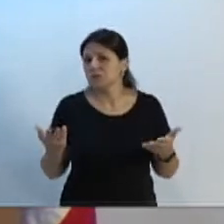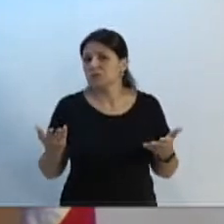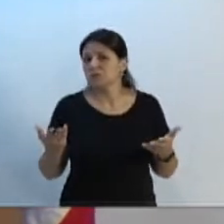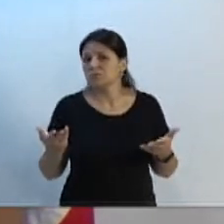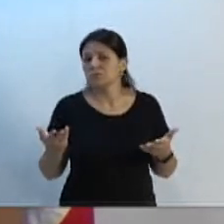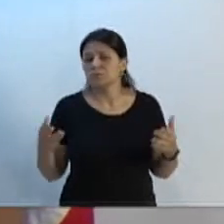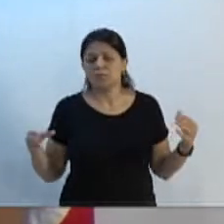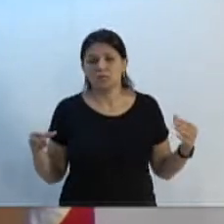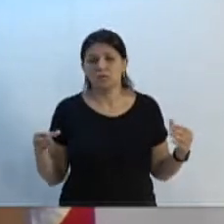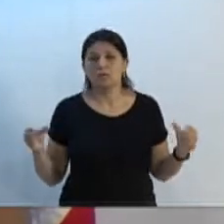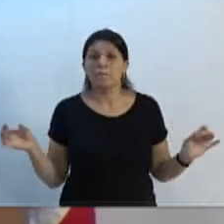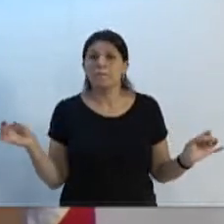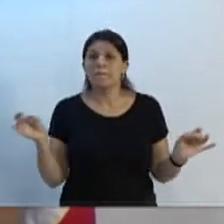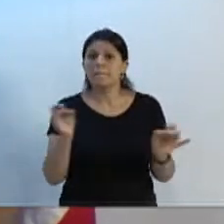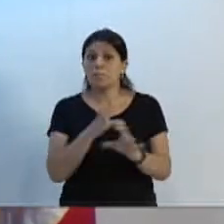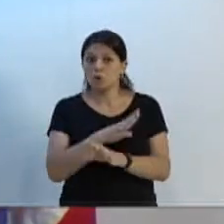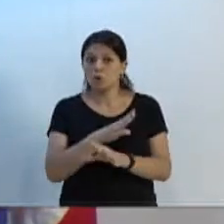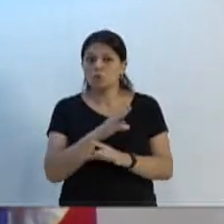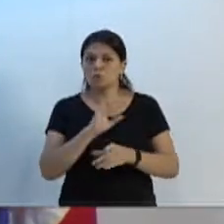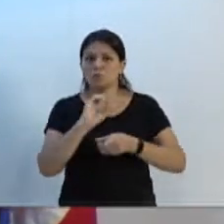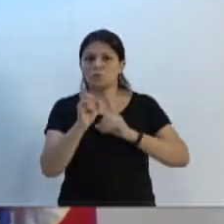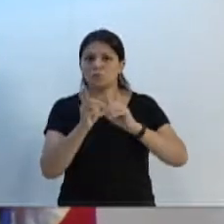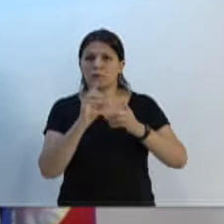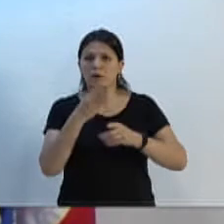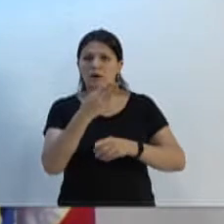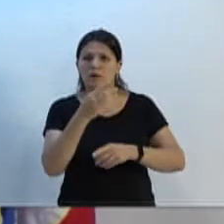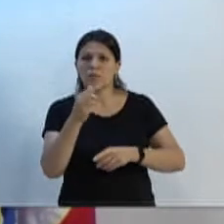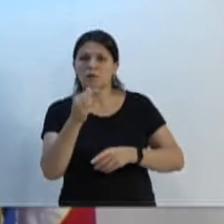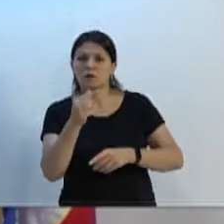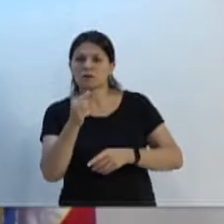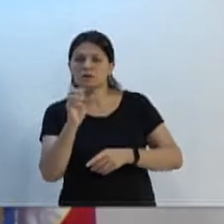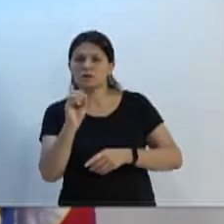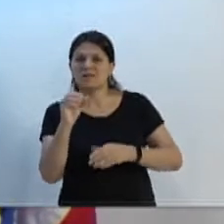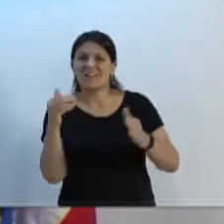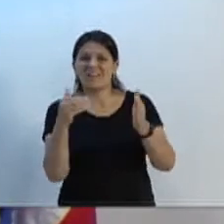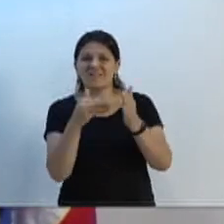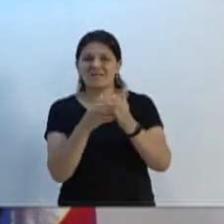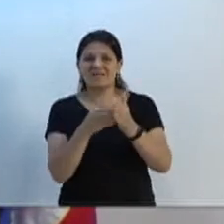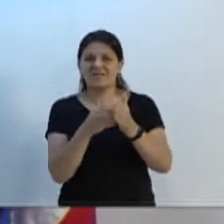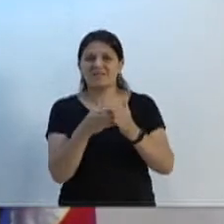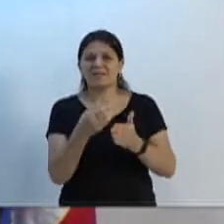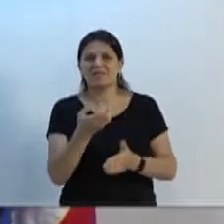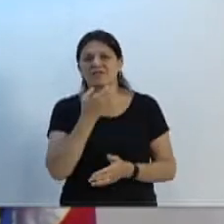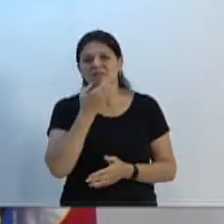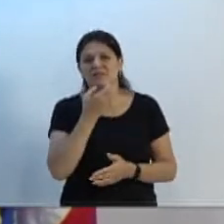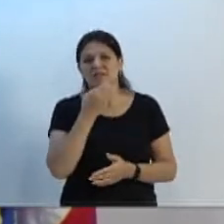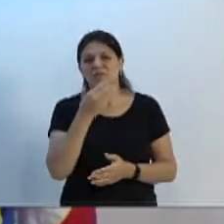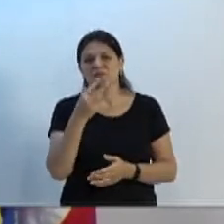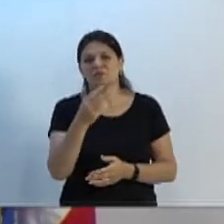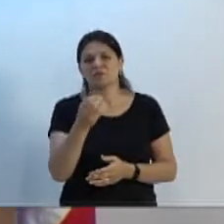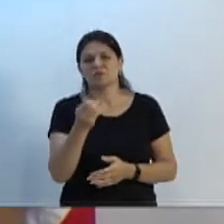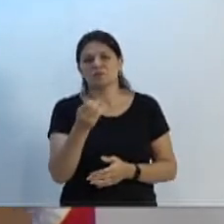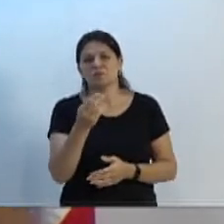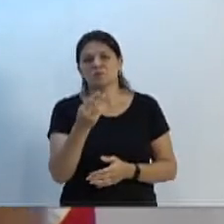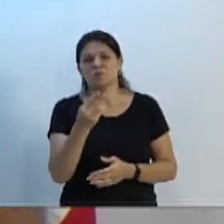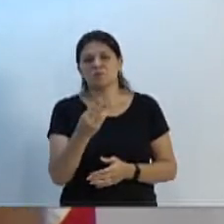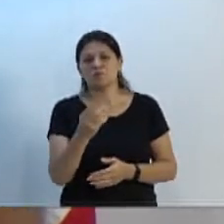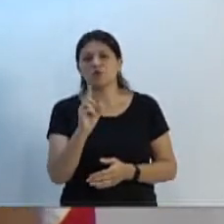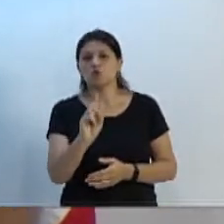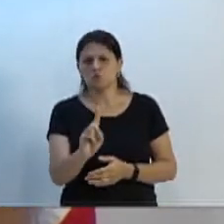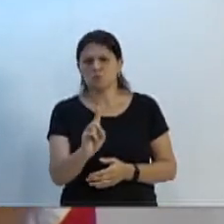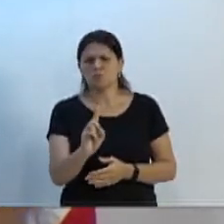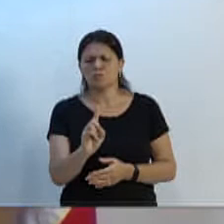completaria a duplicação da 470 até dezembro de2001 o que me chama muita atenção